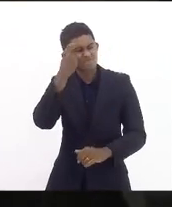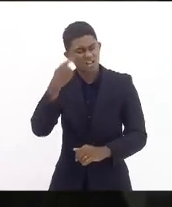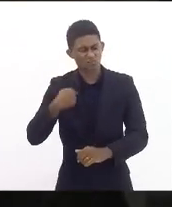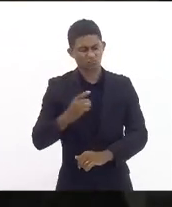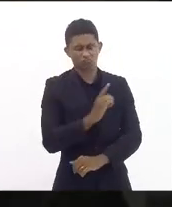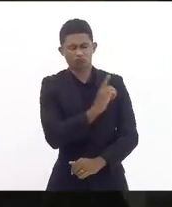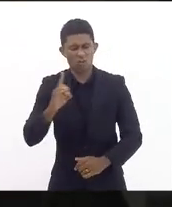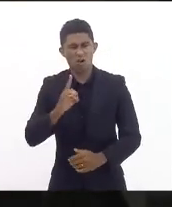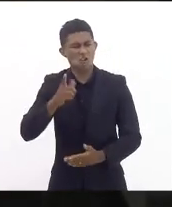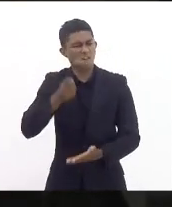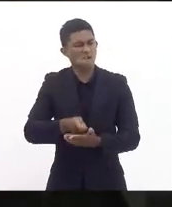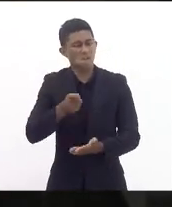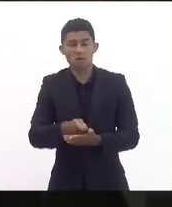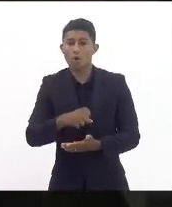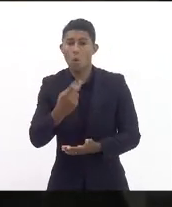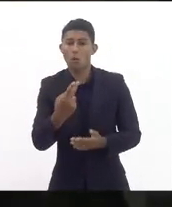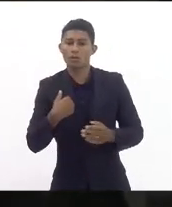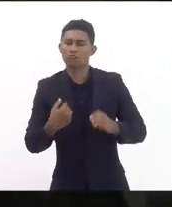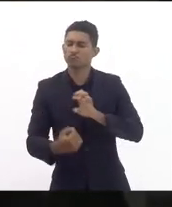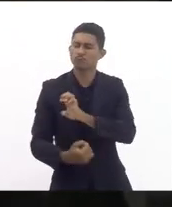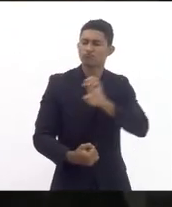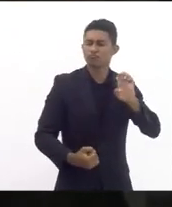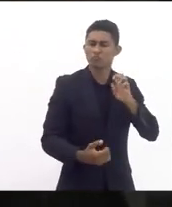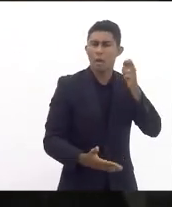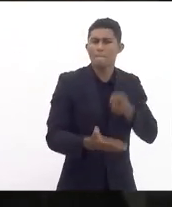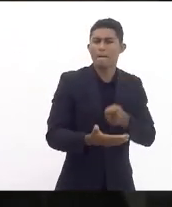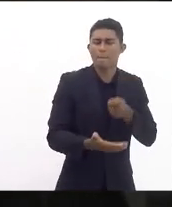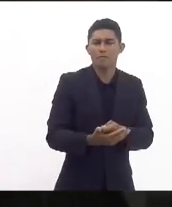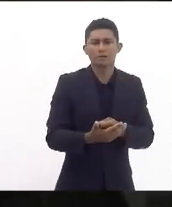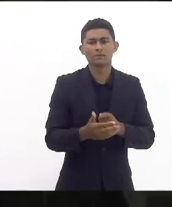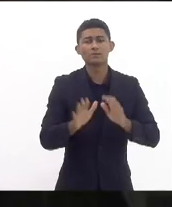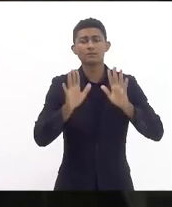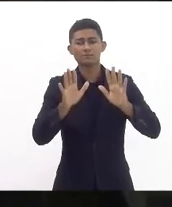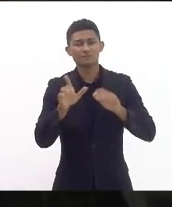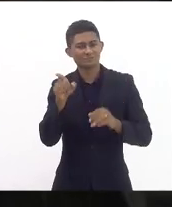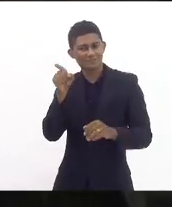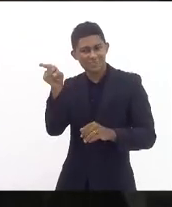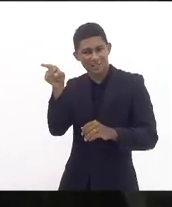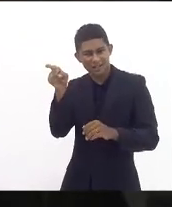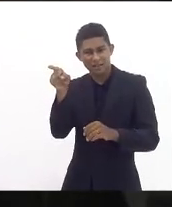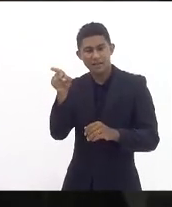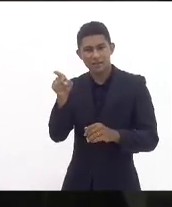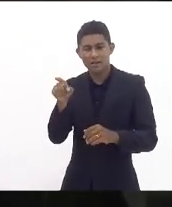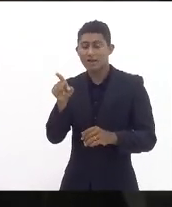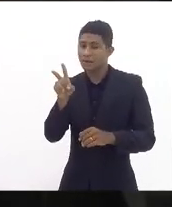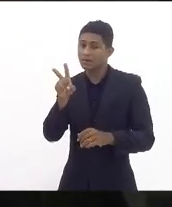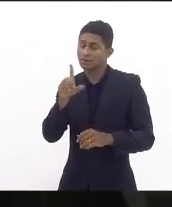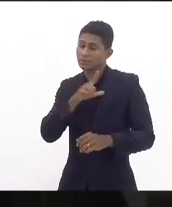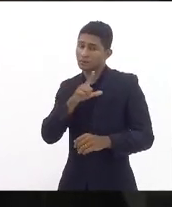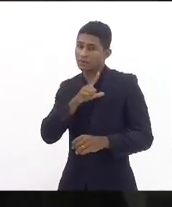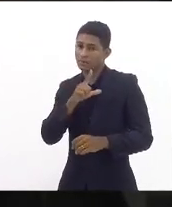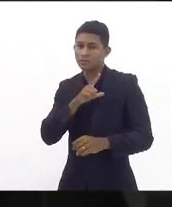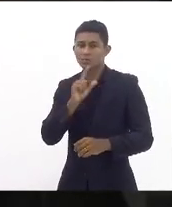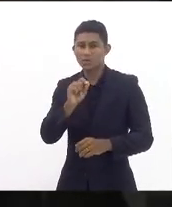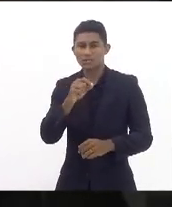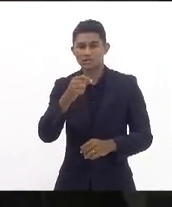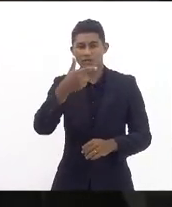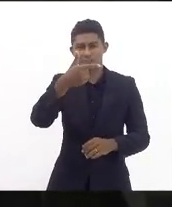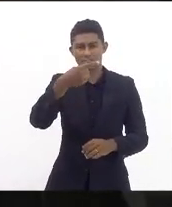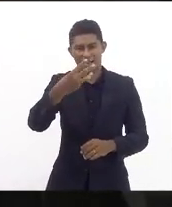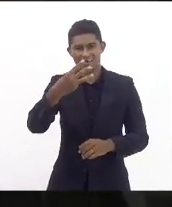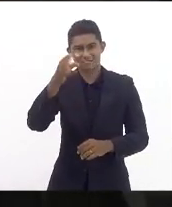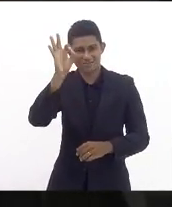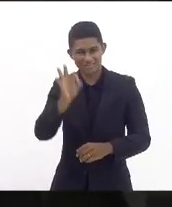encontra Quem vai ganhar a eleição quem decide a eleição lá são esses 23 por